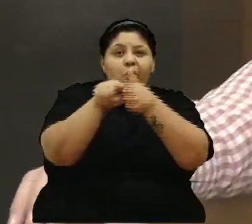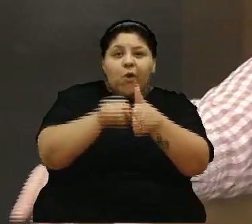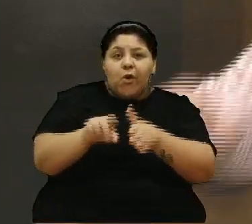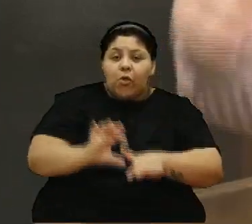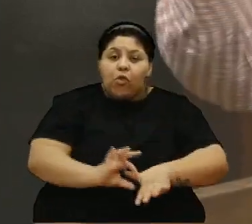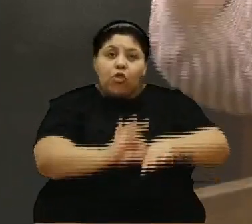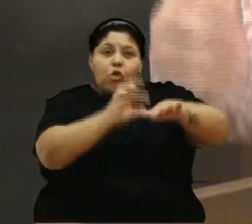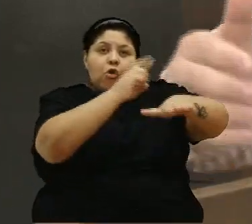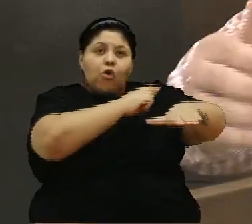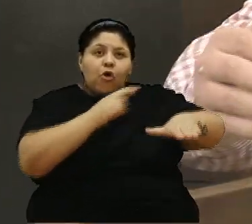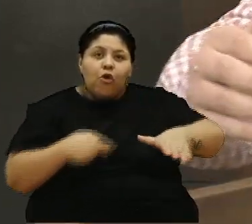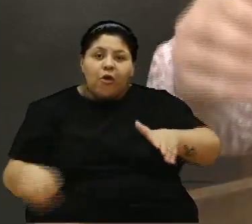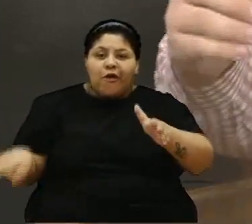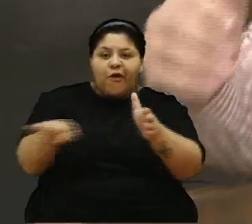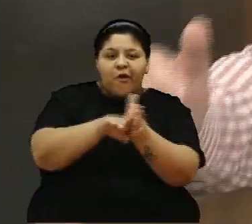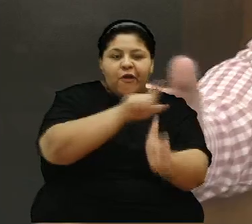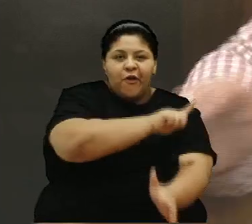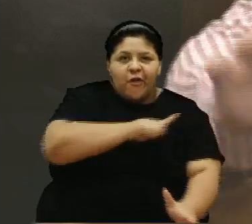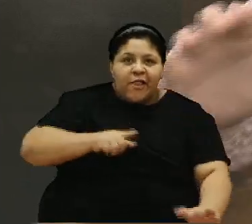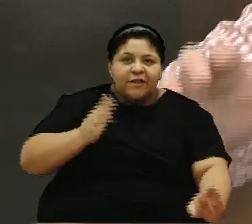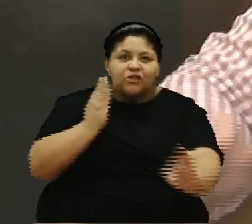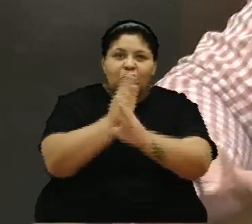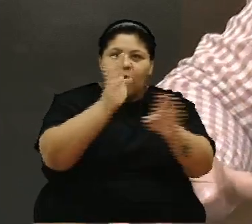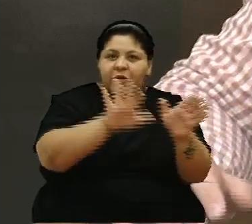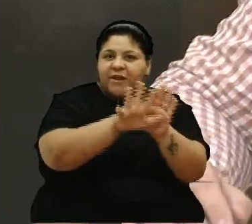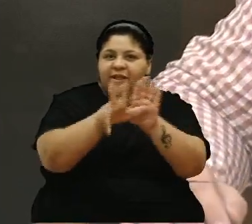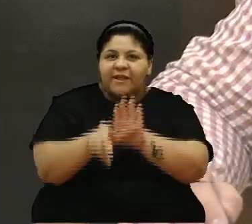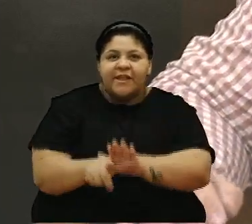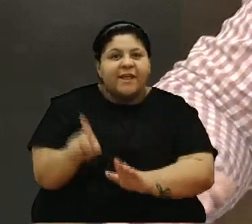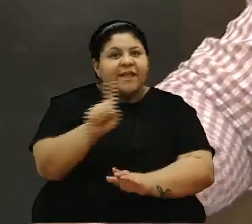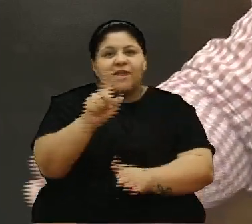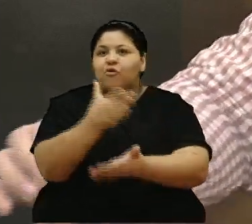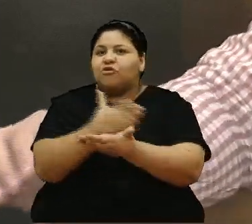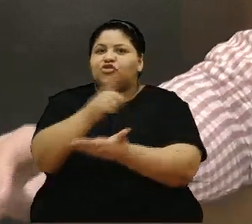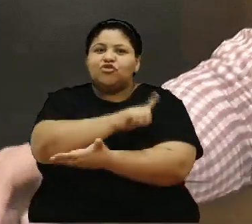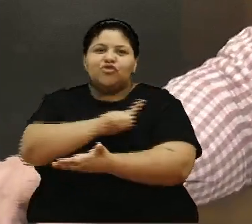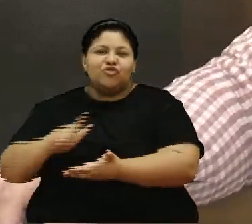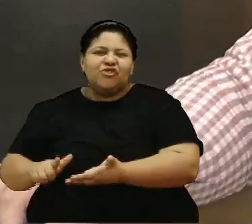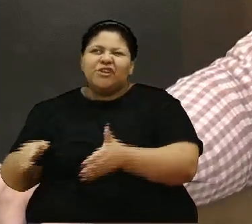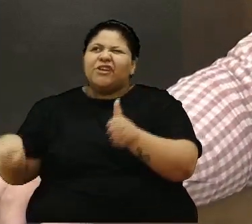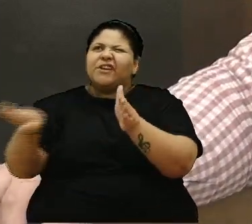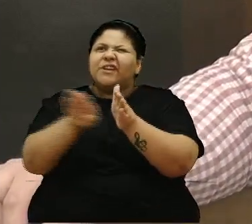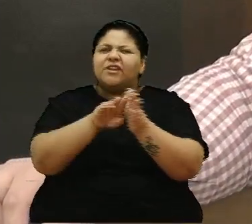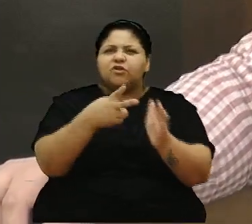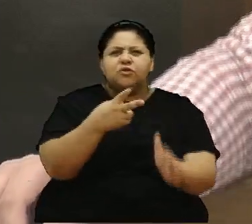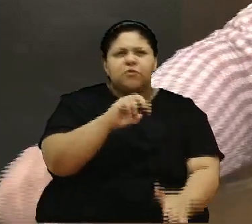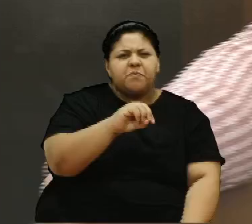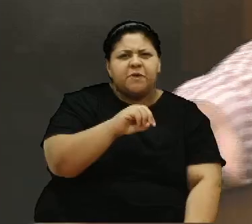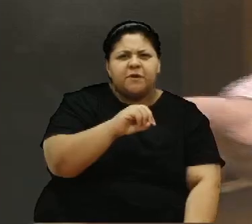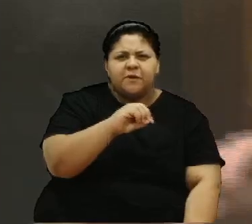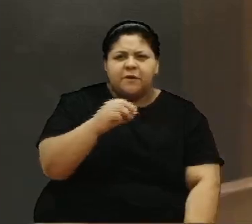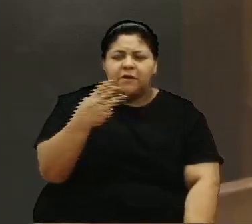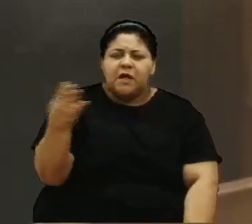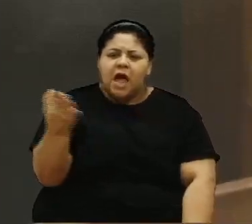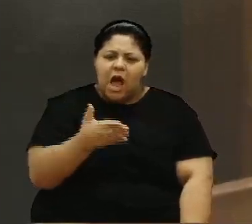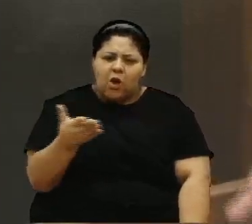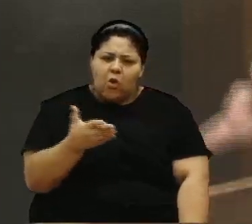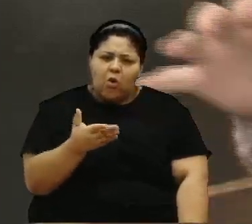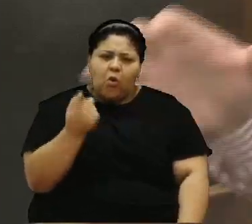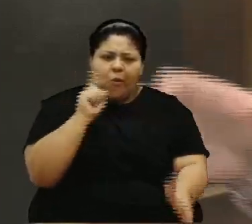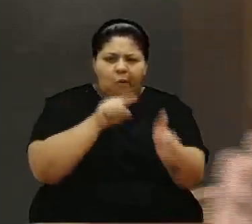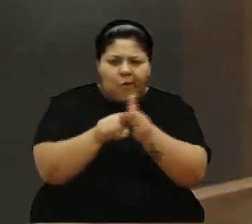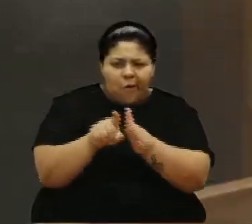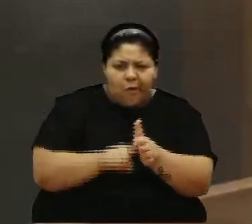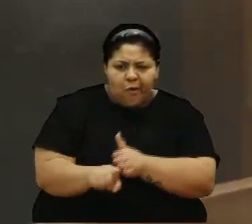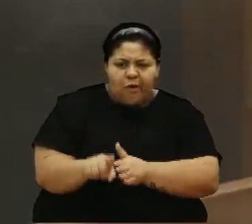República, porque cada vez que ele chega no governo, ele descobre uma corrupção que não era do governo dele. Quando ele chegou em 2013 ao poder, ele disse, não, agora nós vamos apurar a